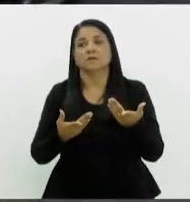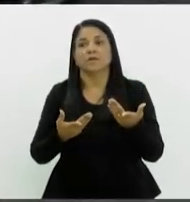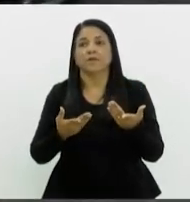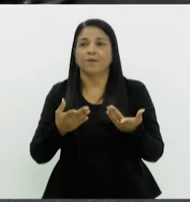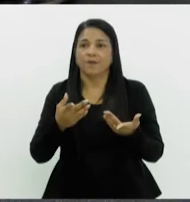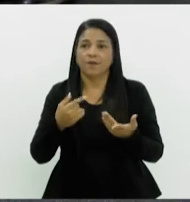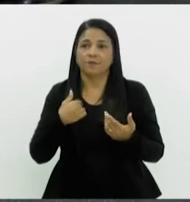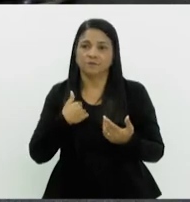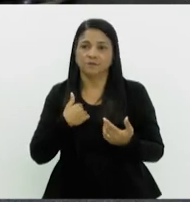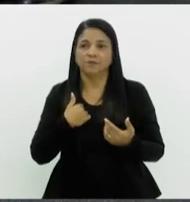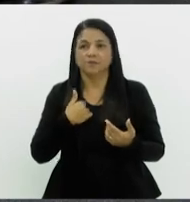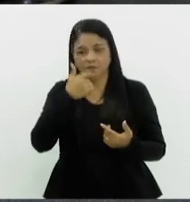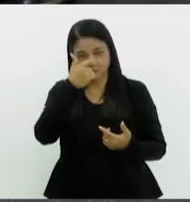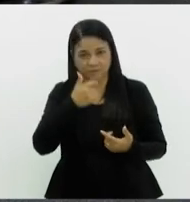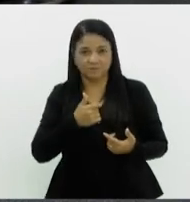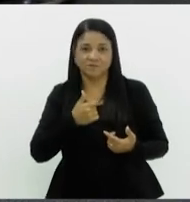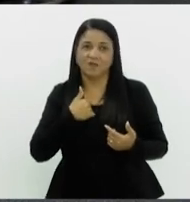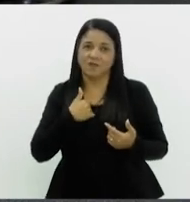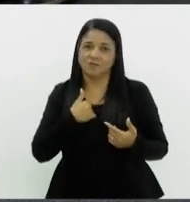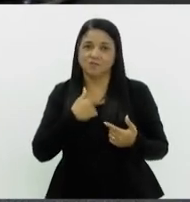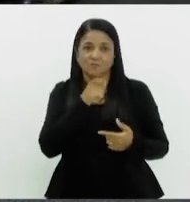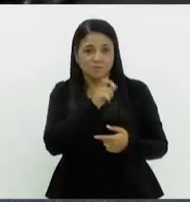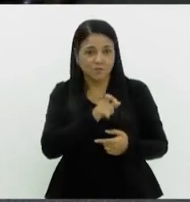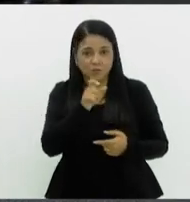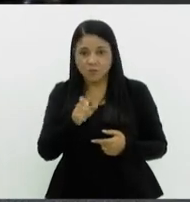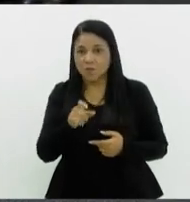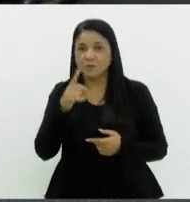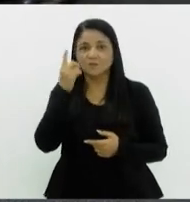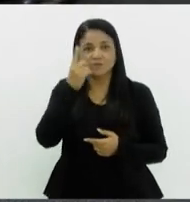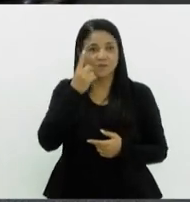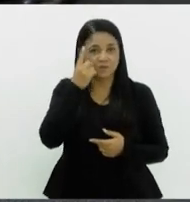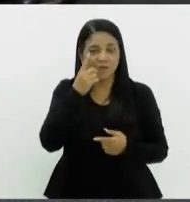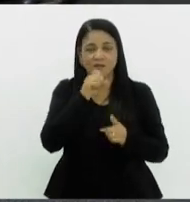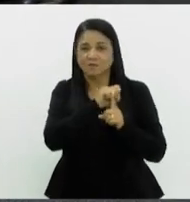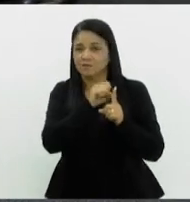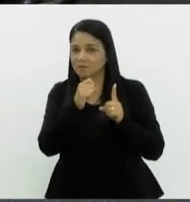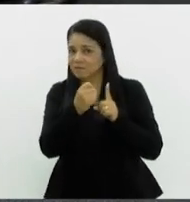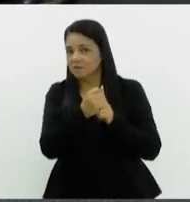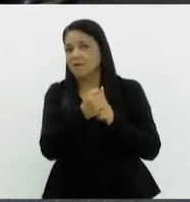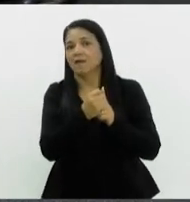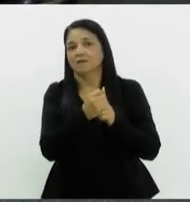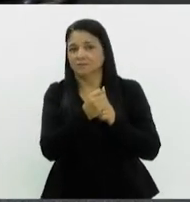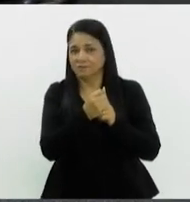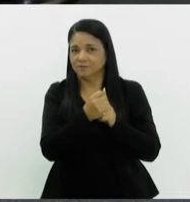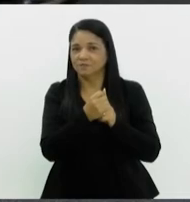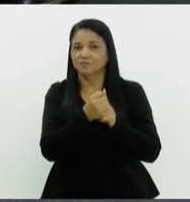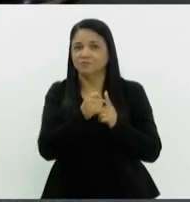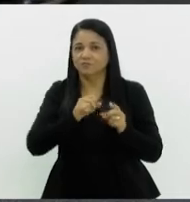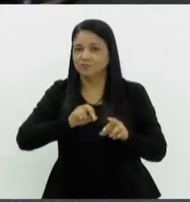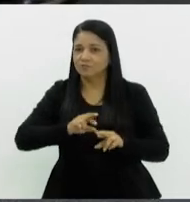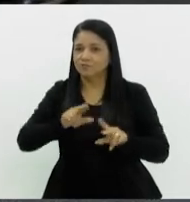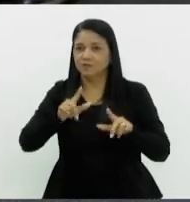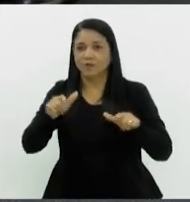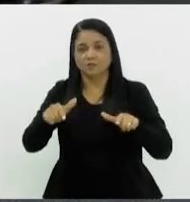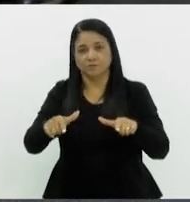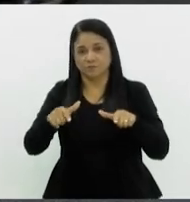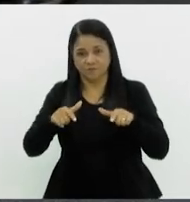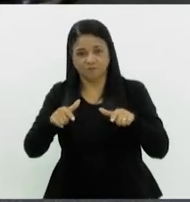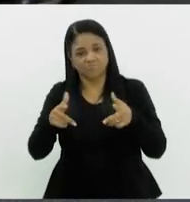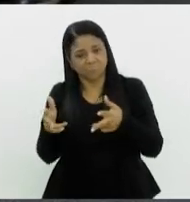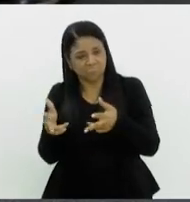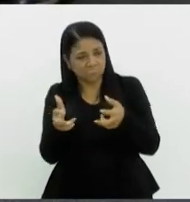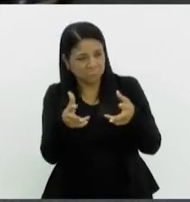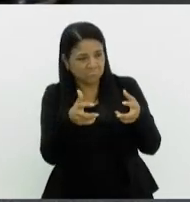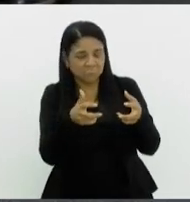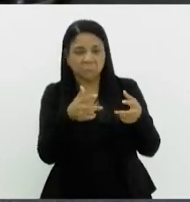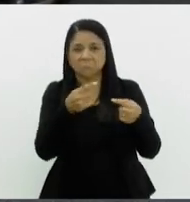né, as pessoas, os deputados, a sociedade civil terem diferentes noções e percepções sobre